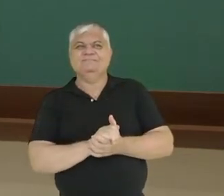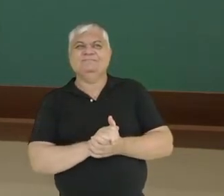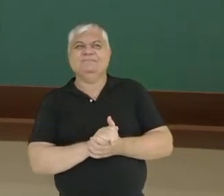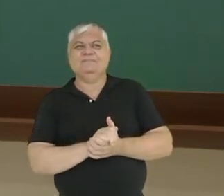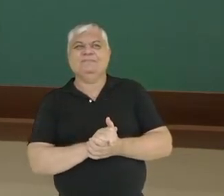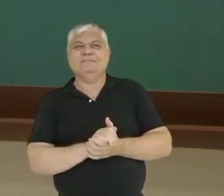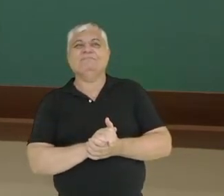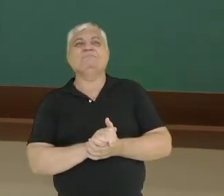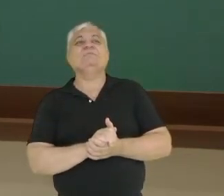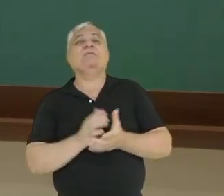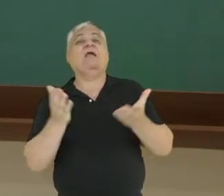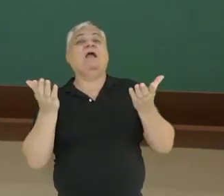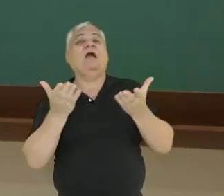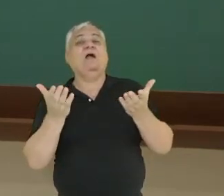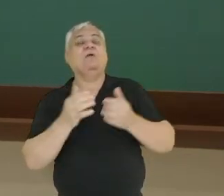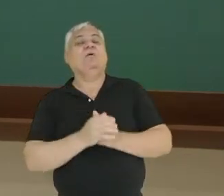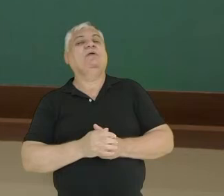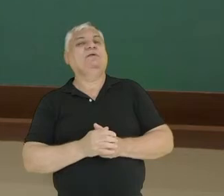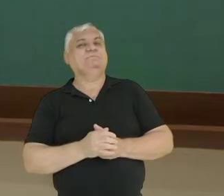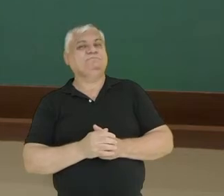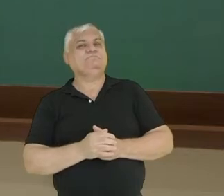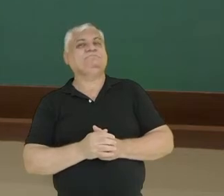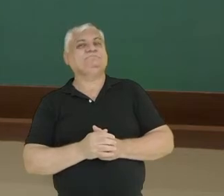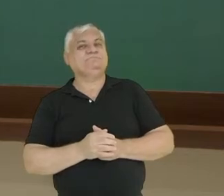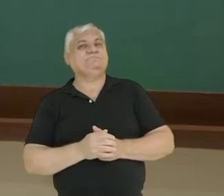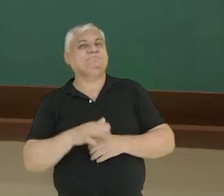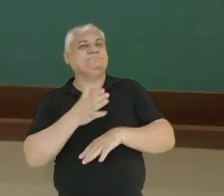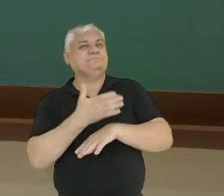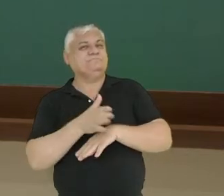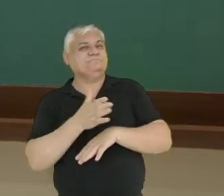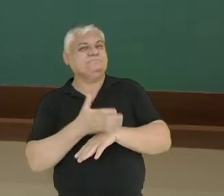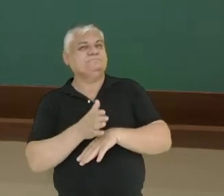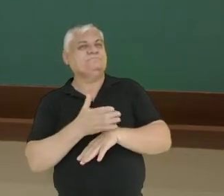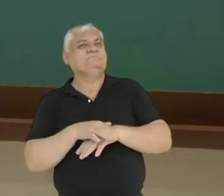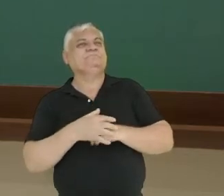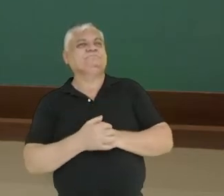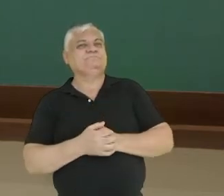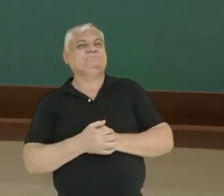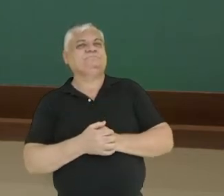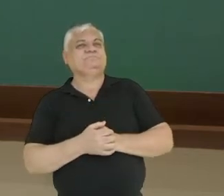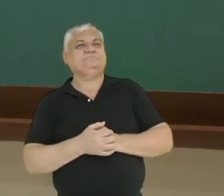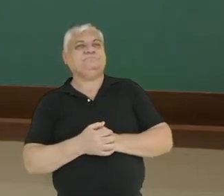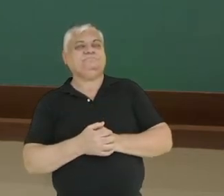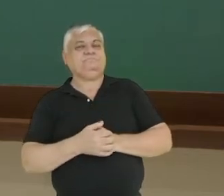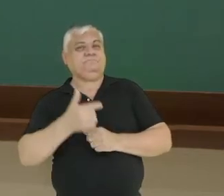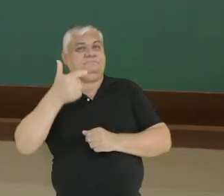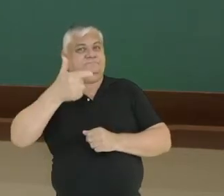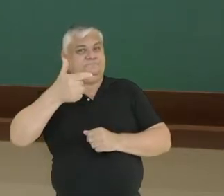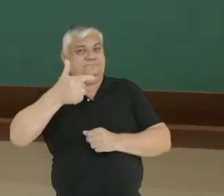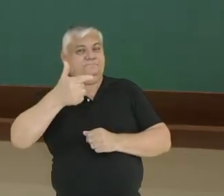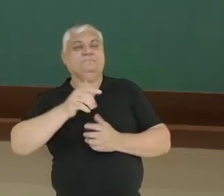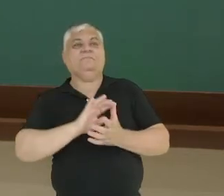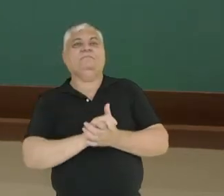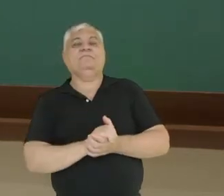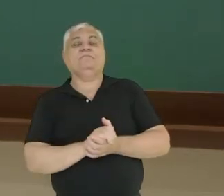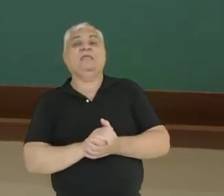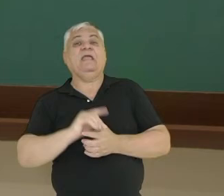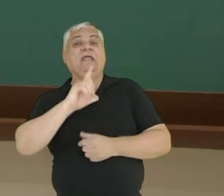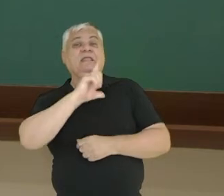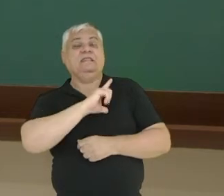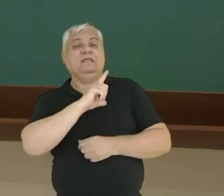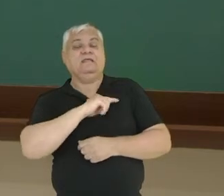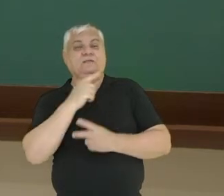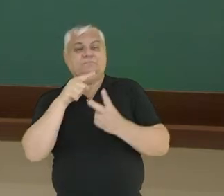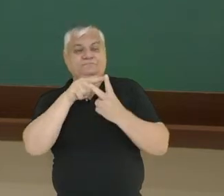Então vamos agora para o próximo, praticando. No praticando 2, vocês têm aí